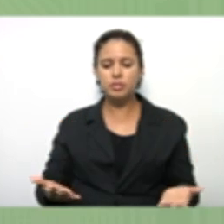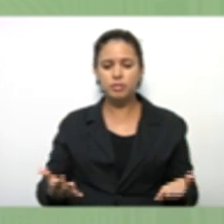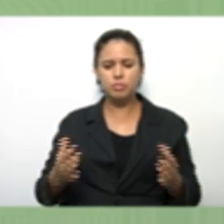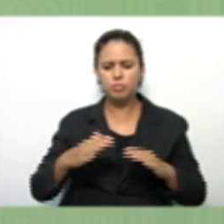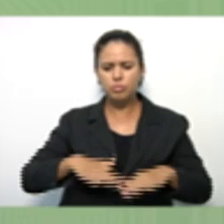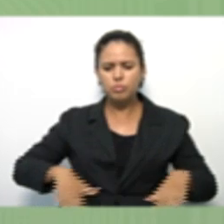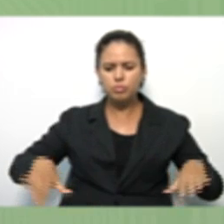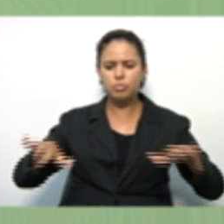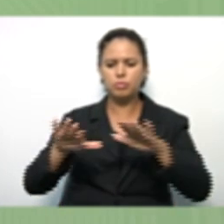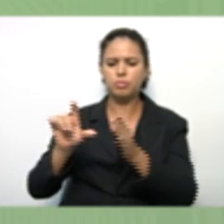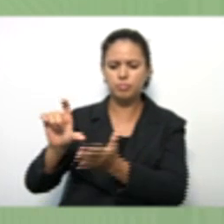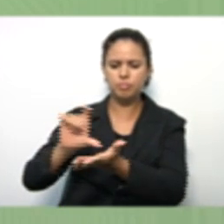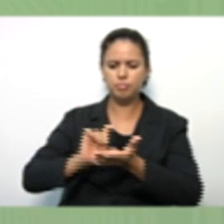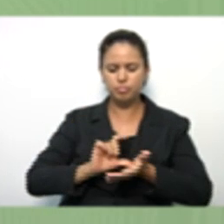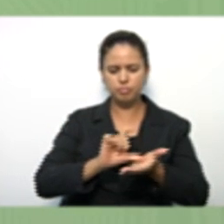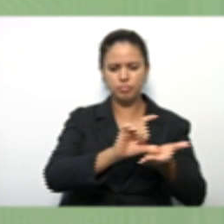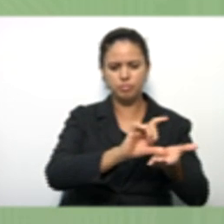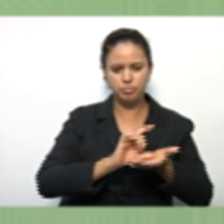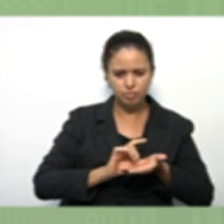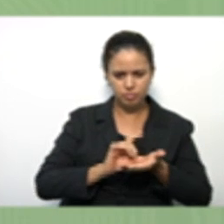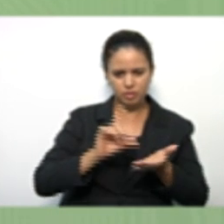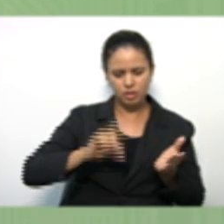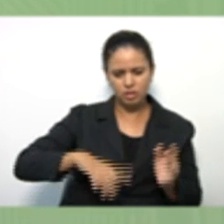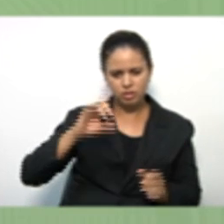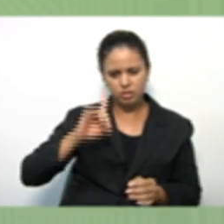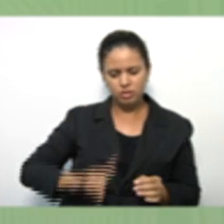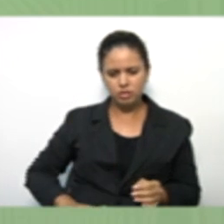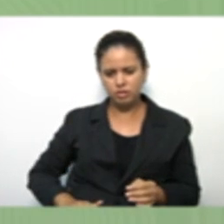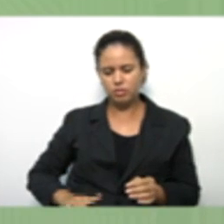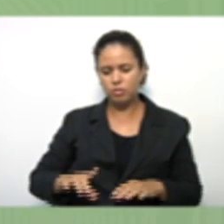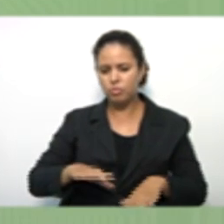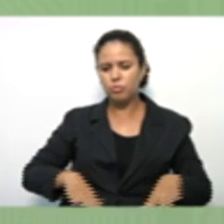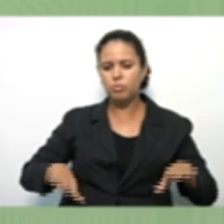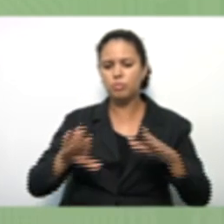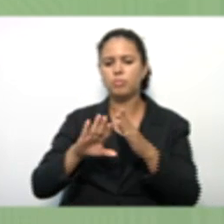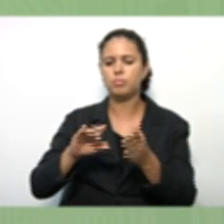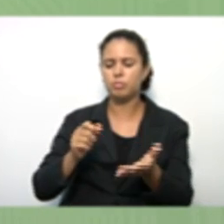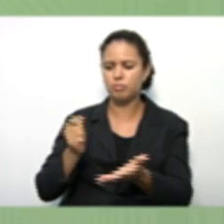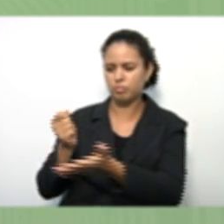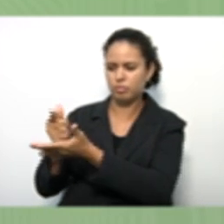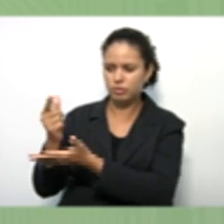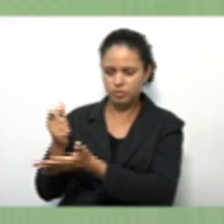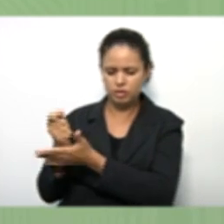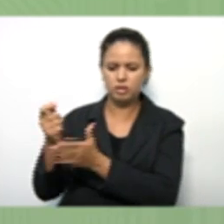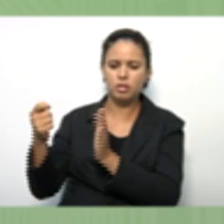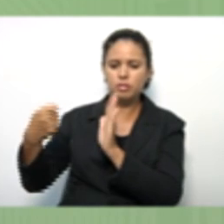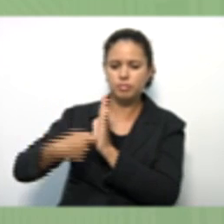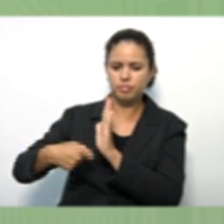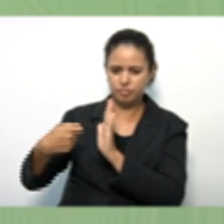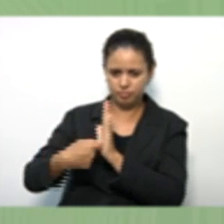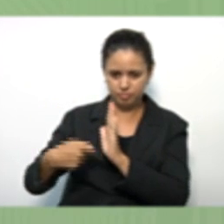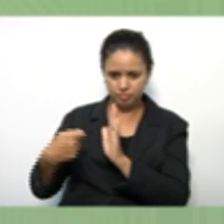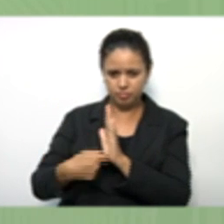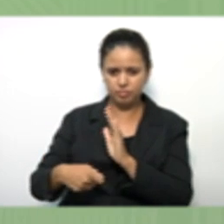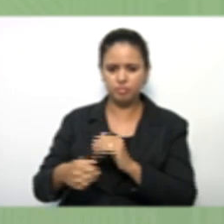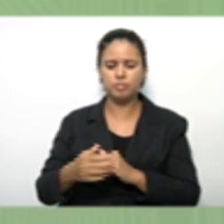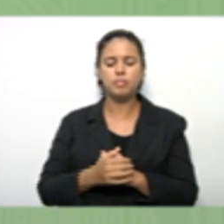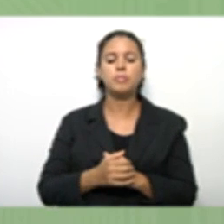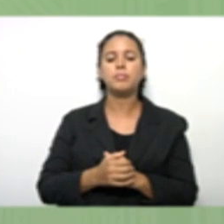será direito. E tudo que eu tiver a pagar é uma obrigação. Dando continuidade,